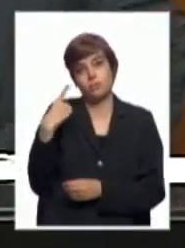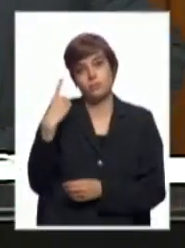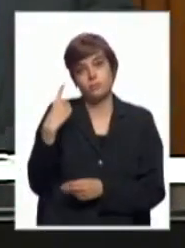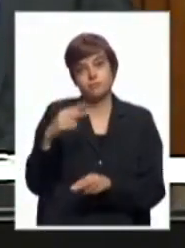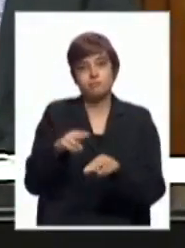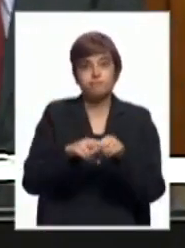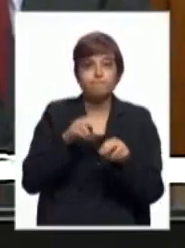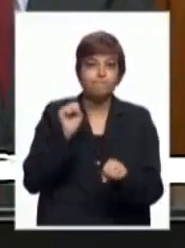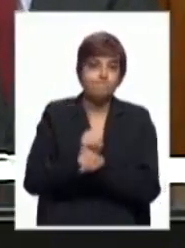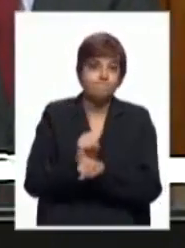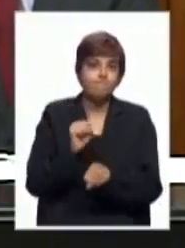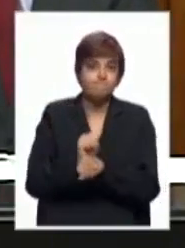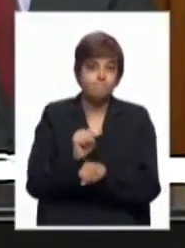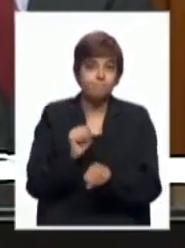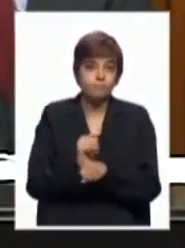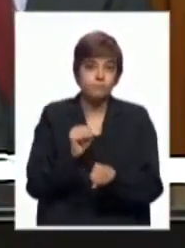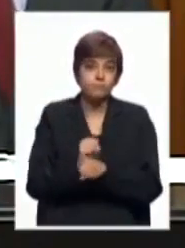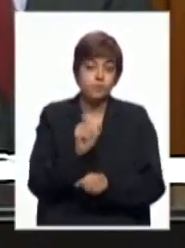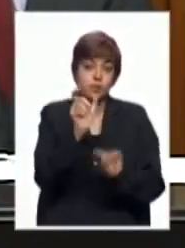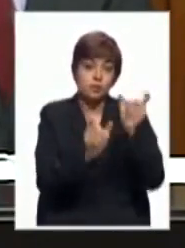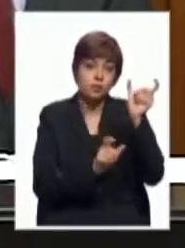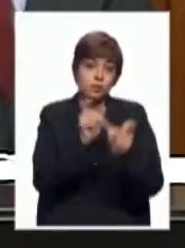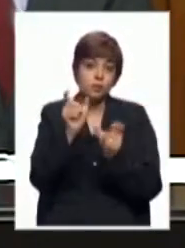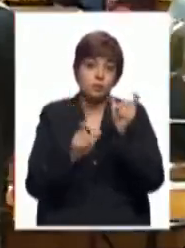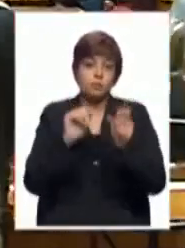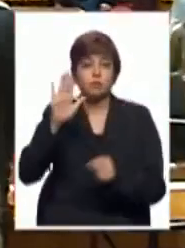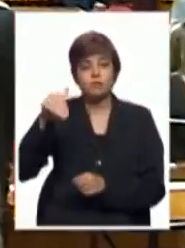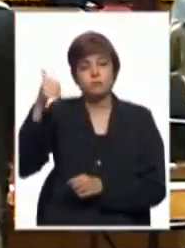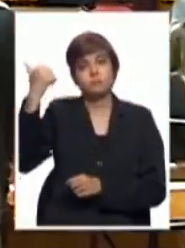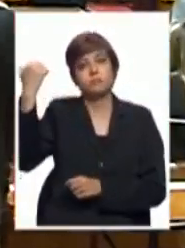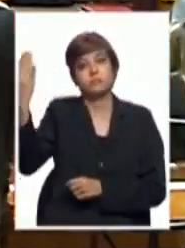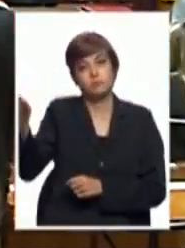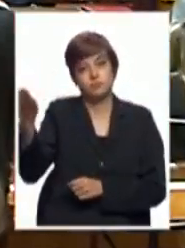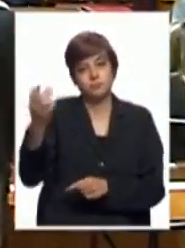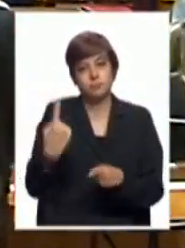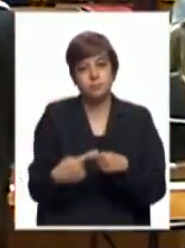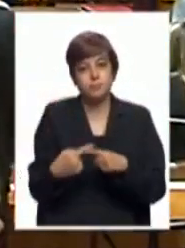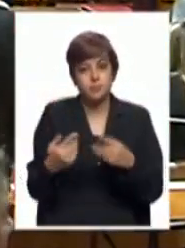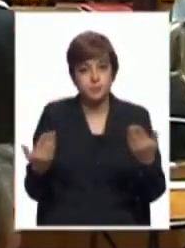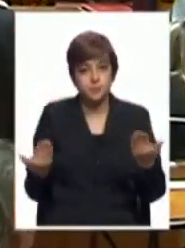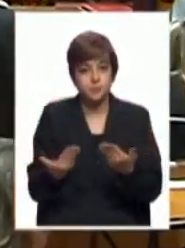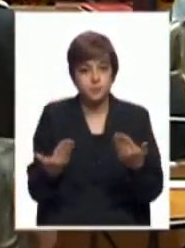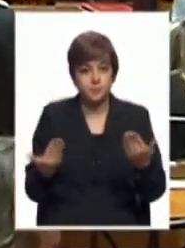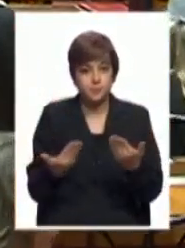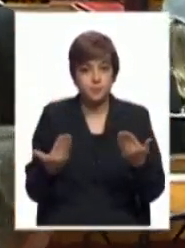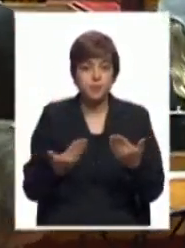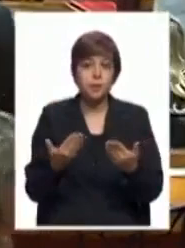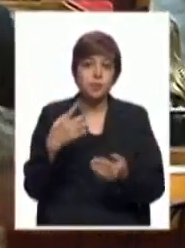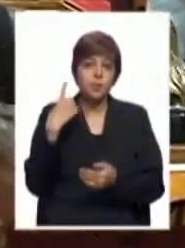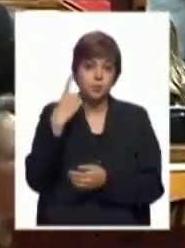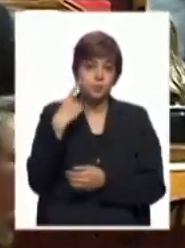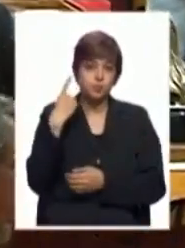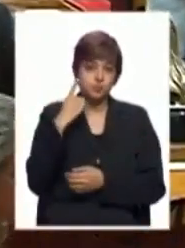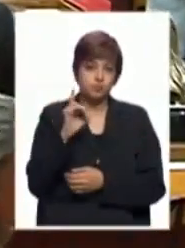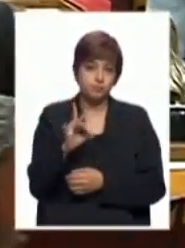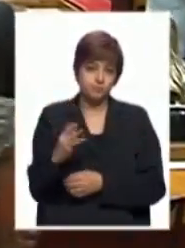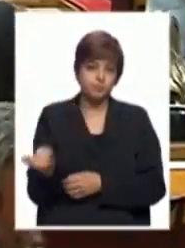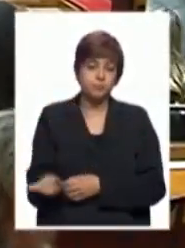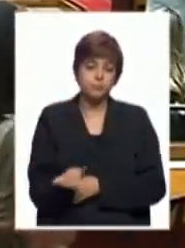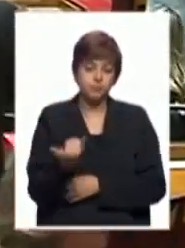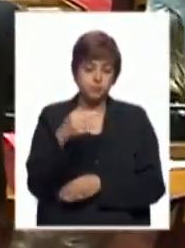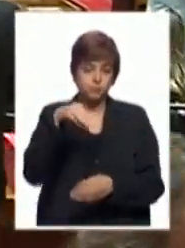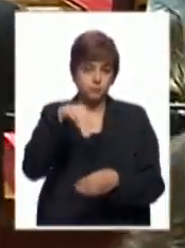esse intervalo, para que seja reorganizado o espaço, na verdade, que foi preparado para receber mais pessoas e tal. Você está vendo aí as imagens,